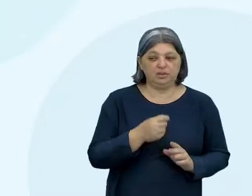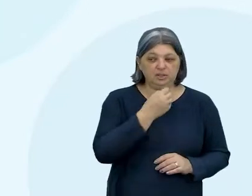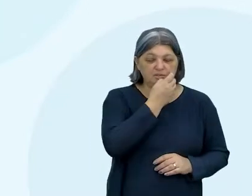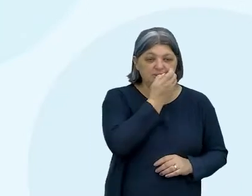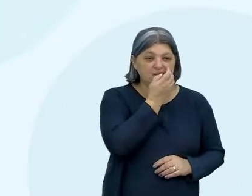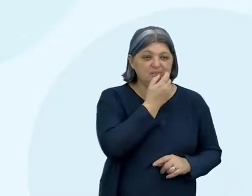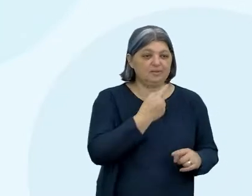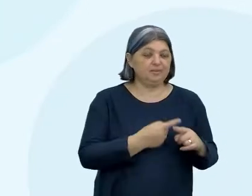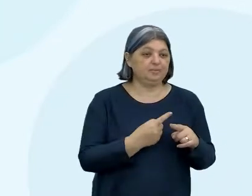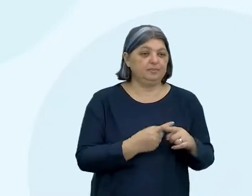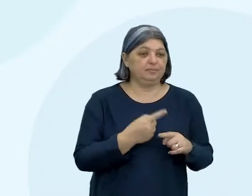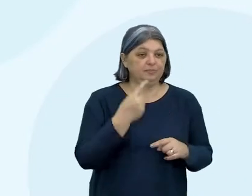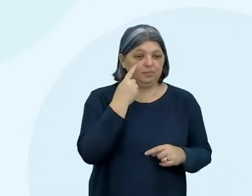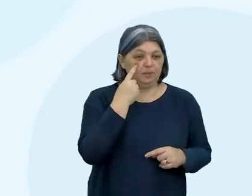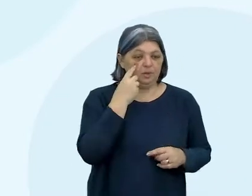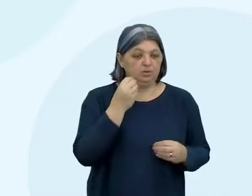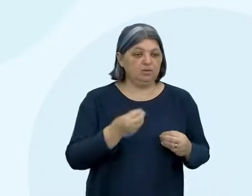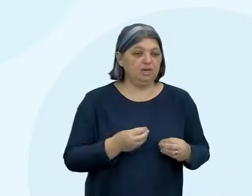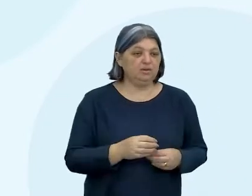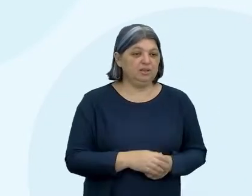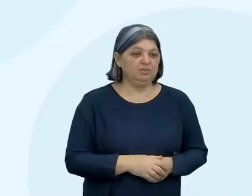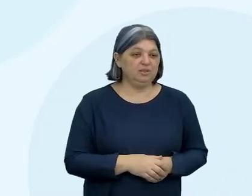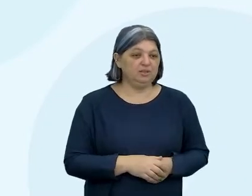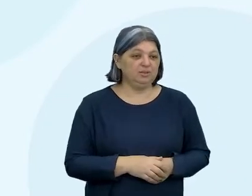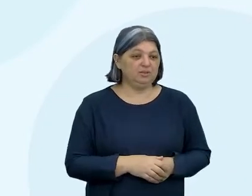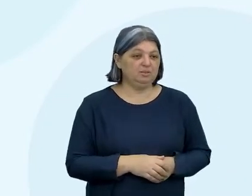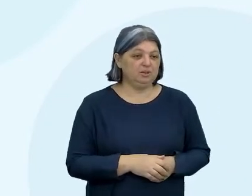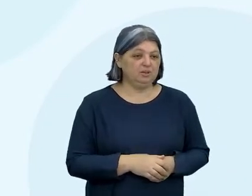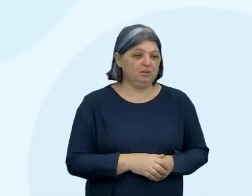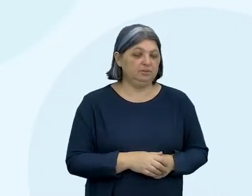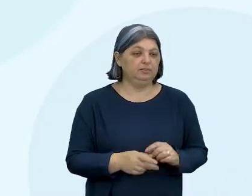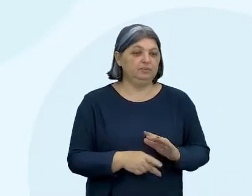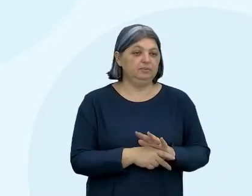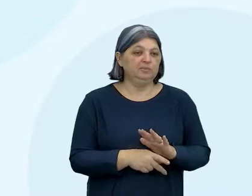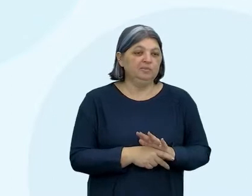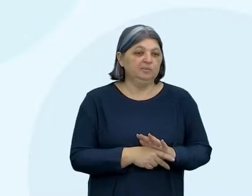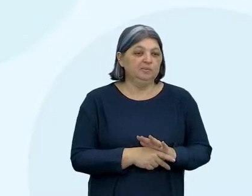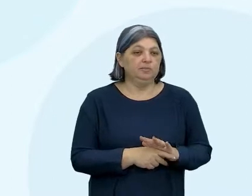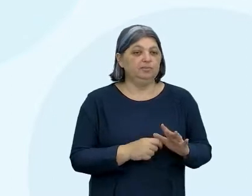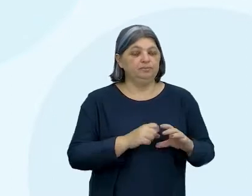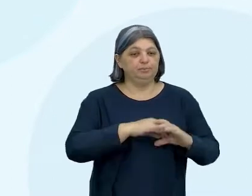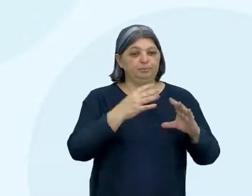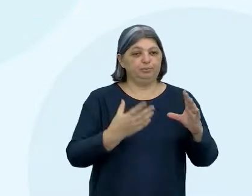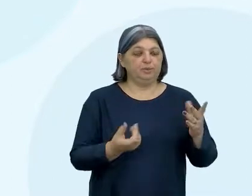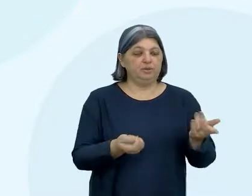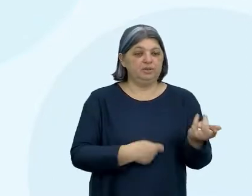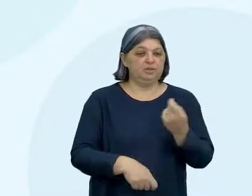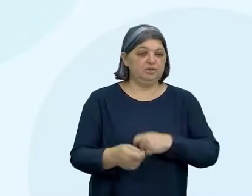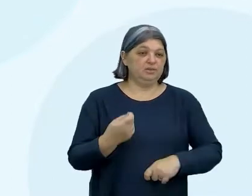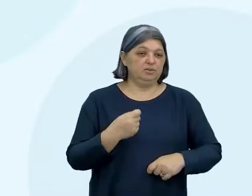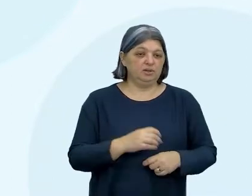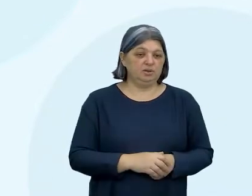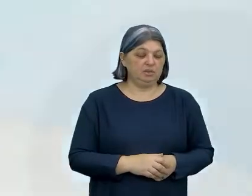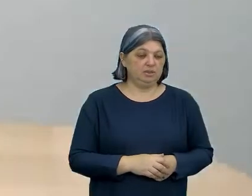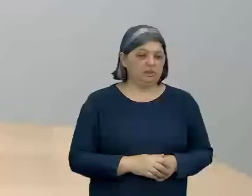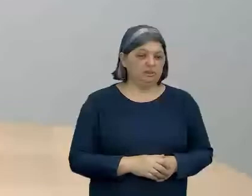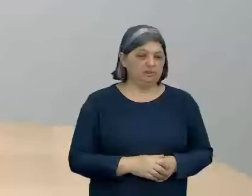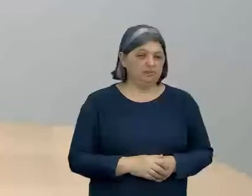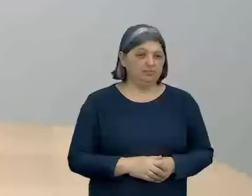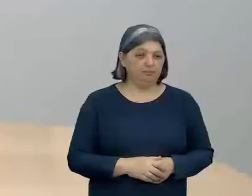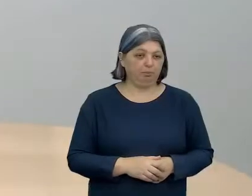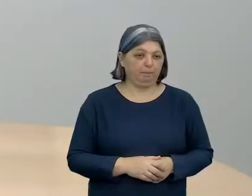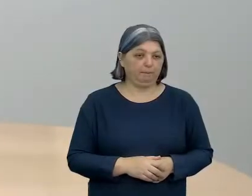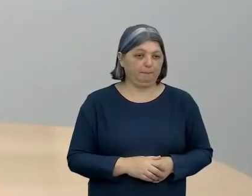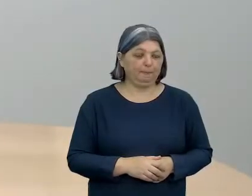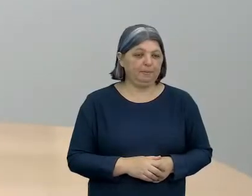criar um nome e uma imagem e determinar suas características financeiras. E é o que eu acabei de falar, né? Qual é